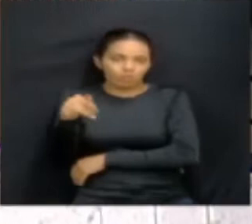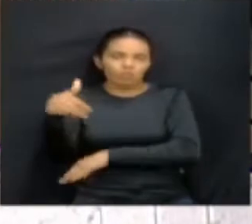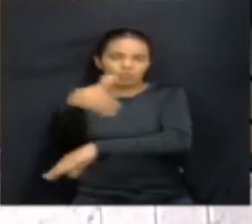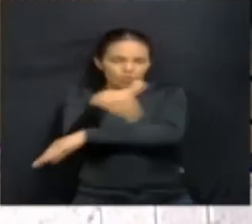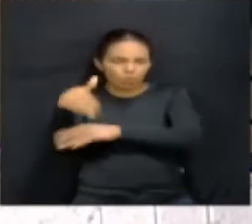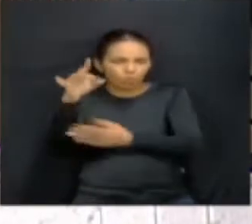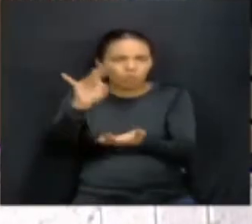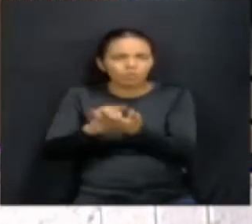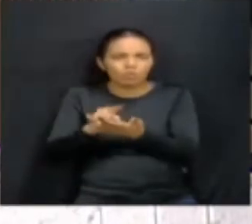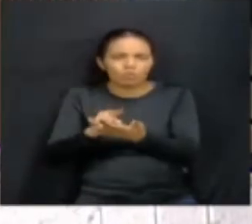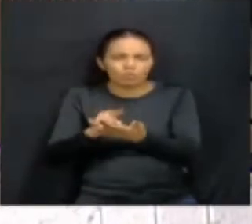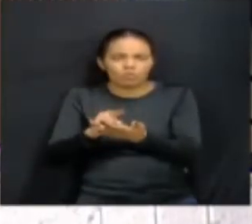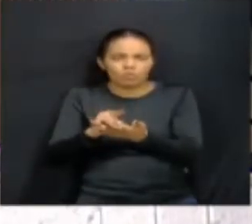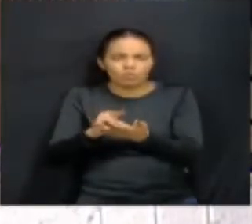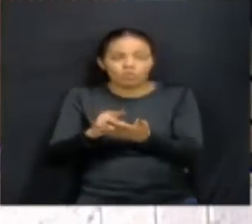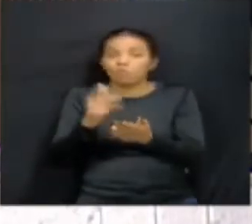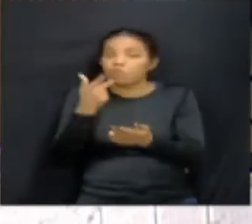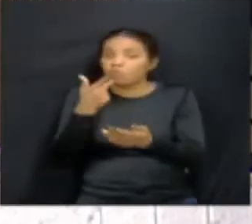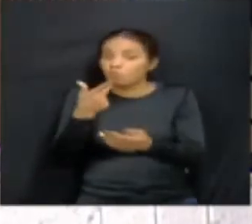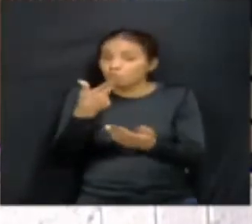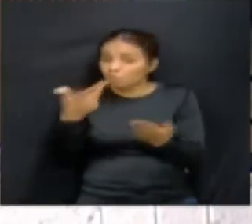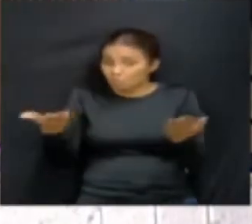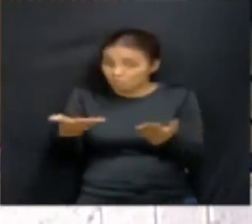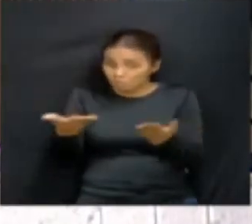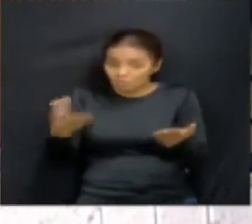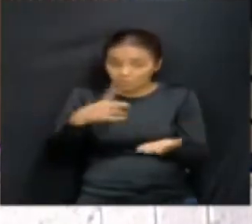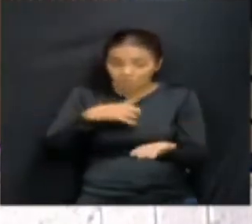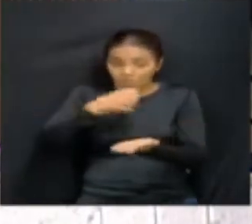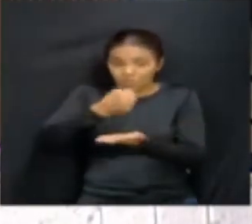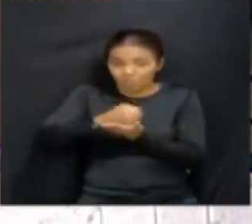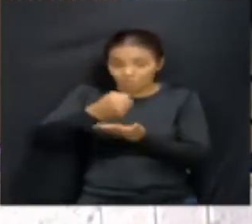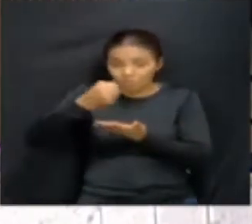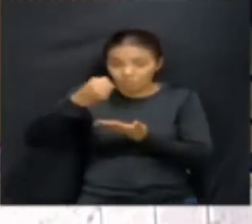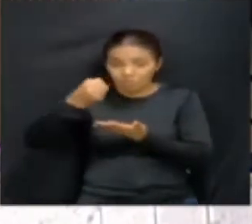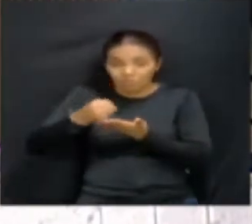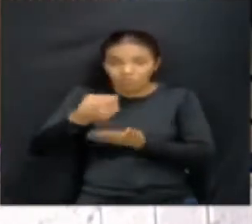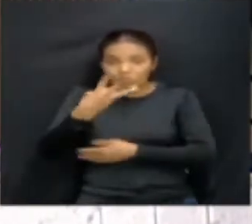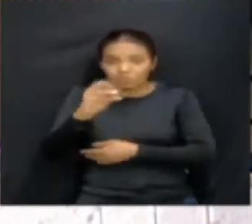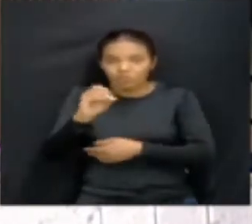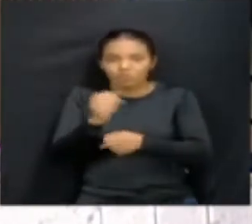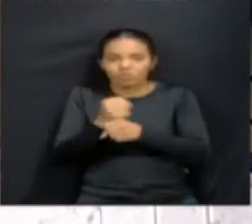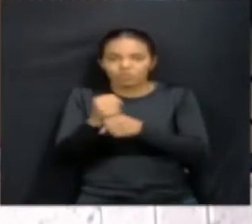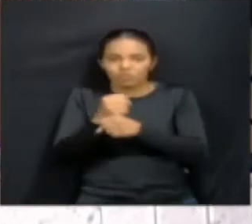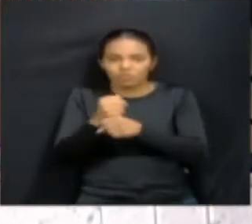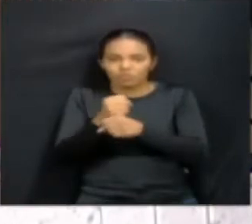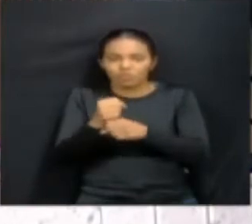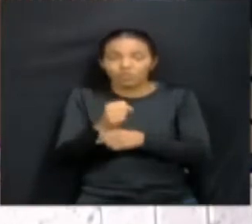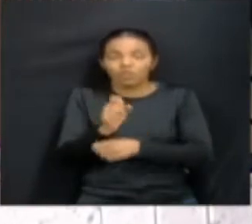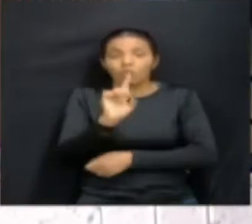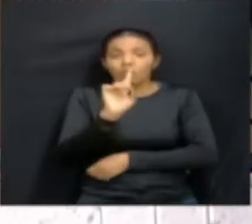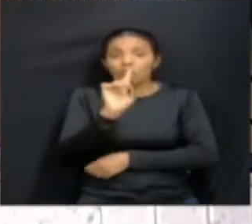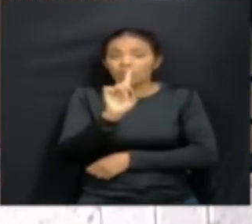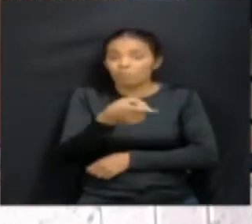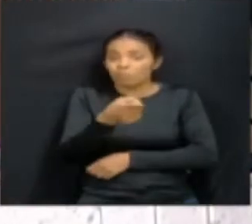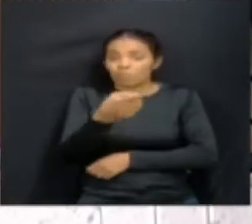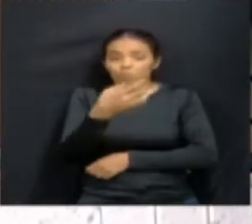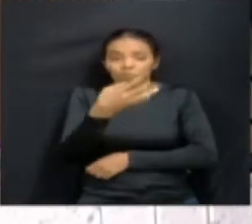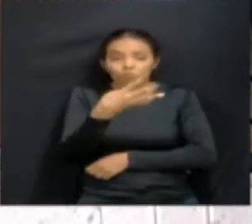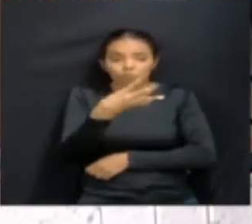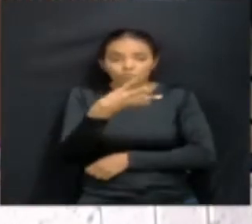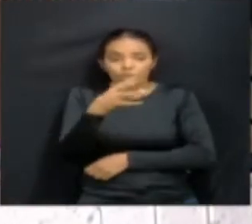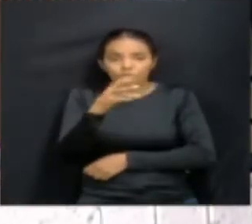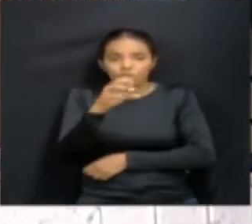que o contrato agora de 30 anos 156 milhões de receita a e apenas 1700 km duplicados